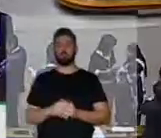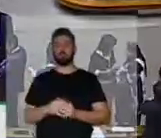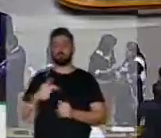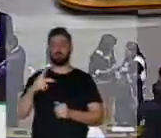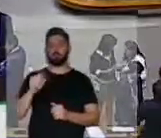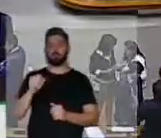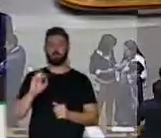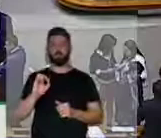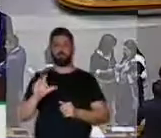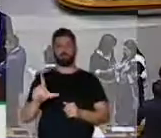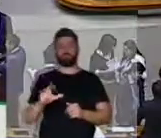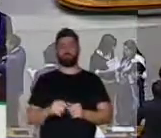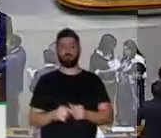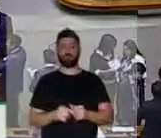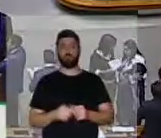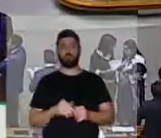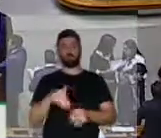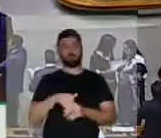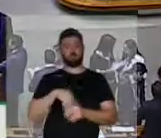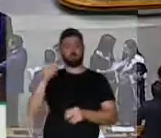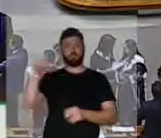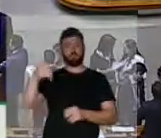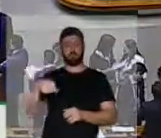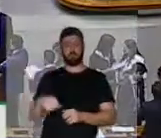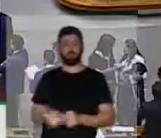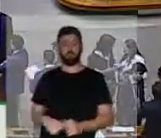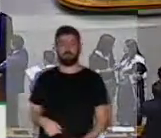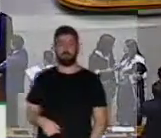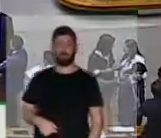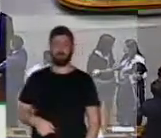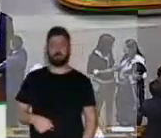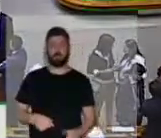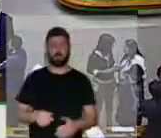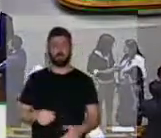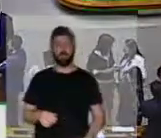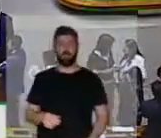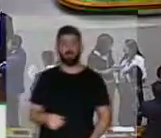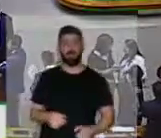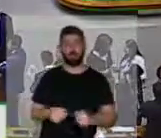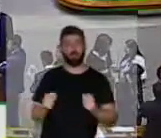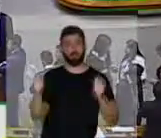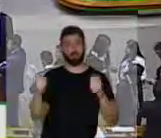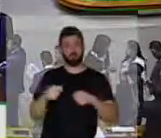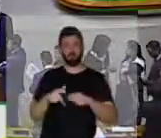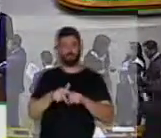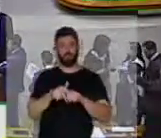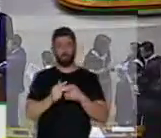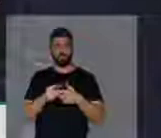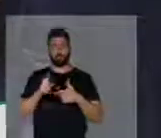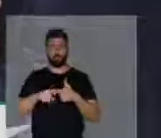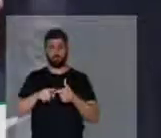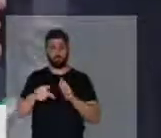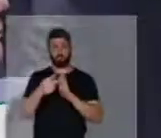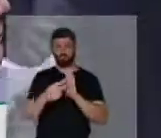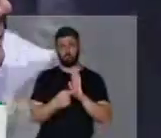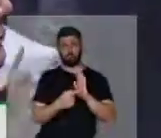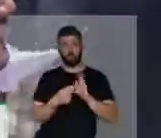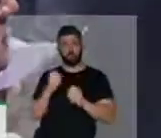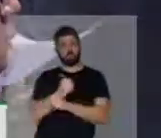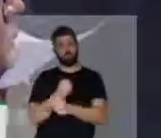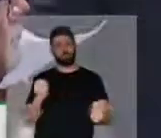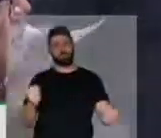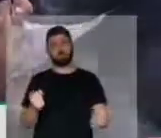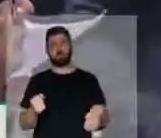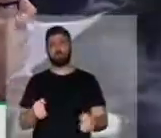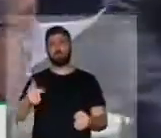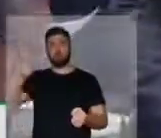só. Votamos sim, presidente. A possibilidade de corrigirmos distorções no projeto. Não é